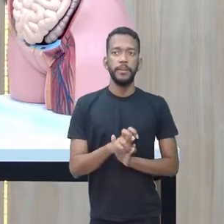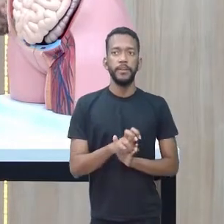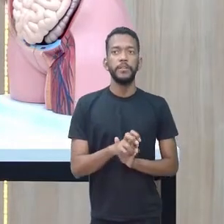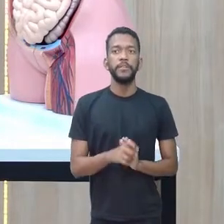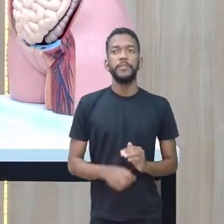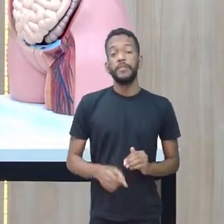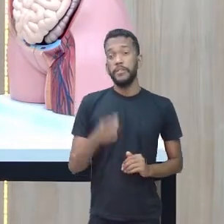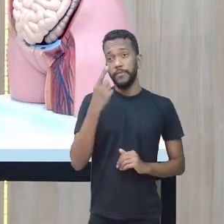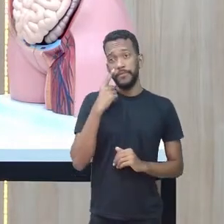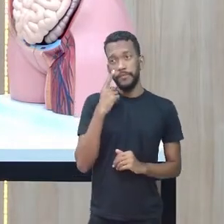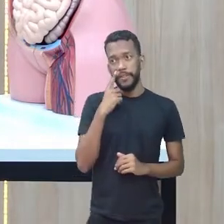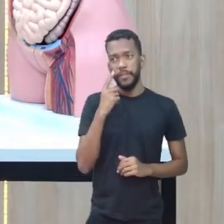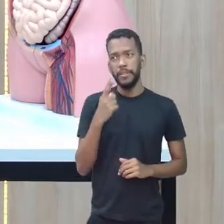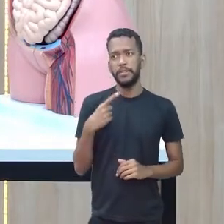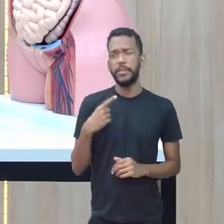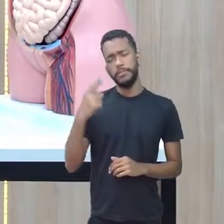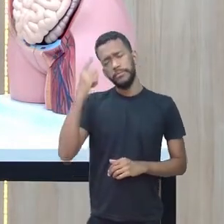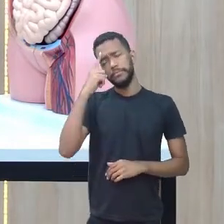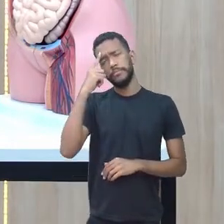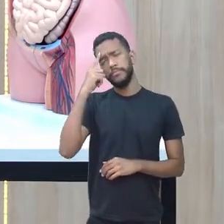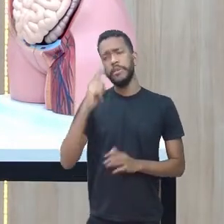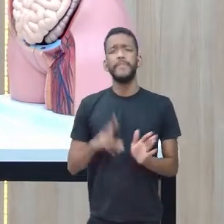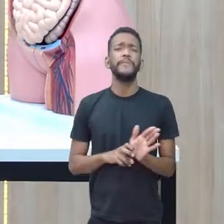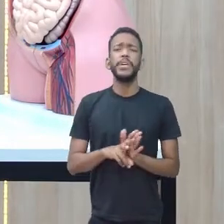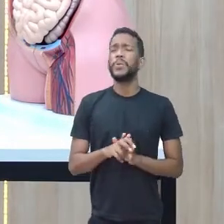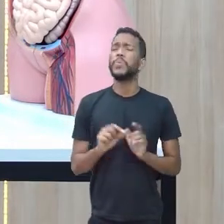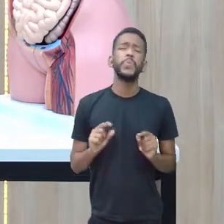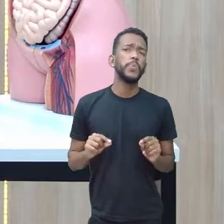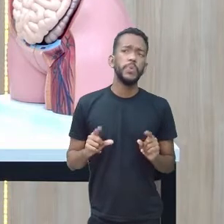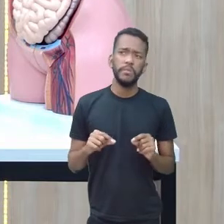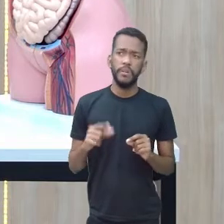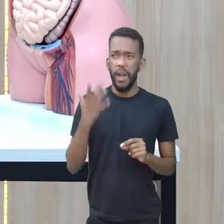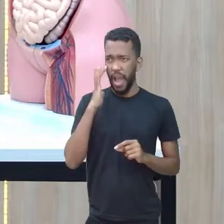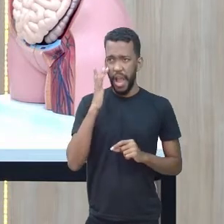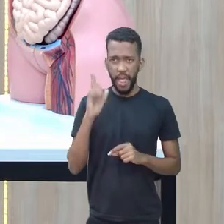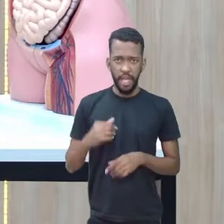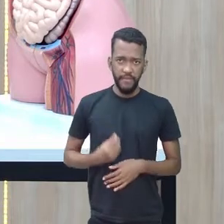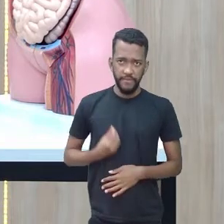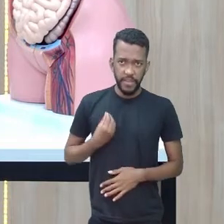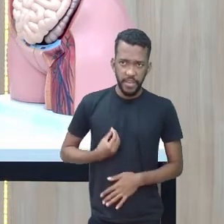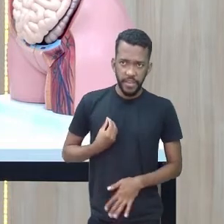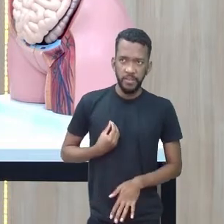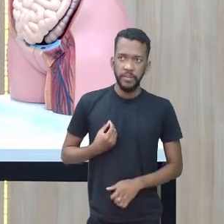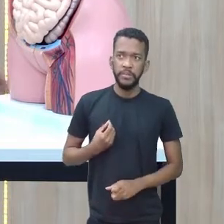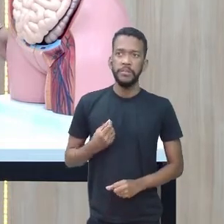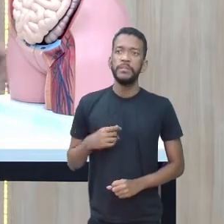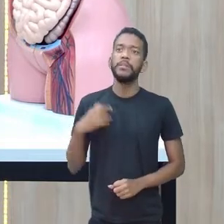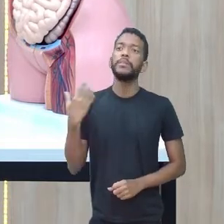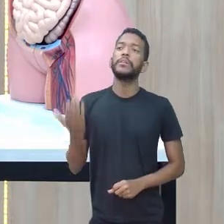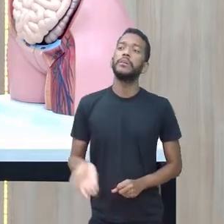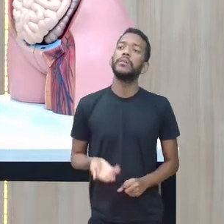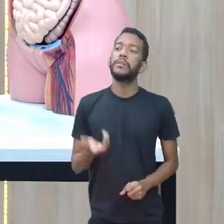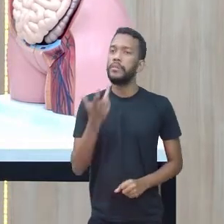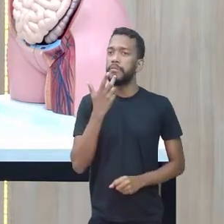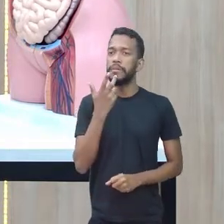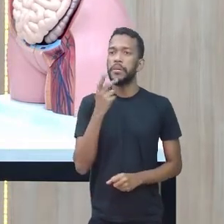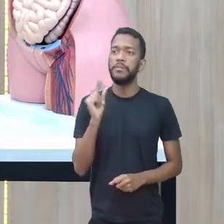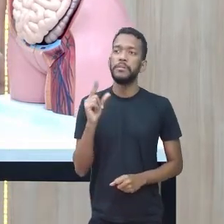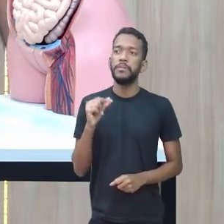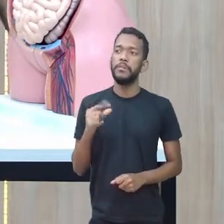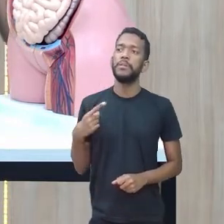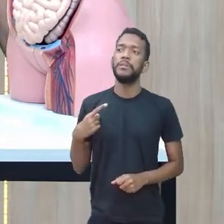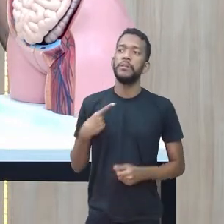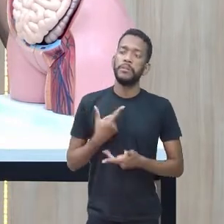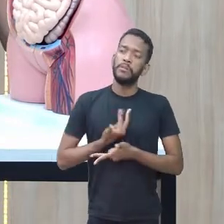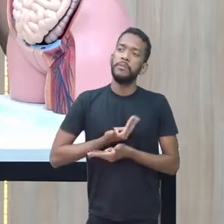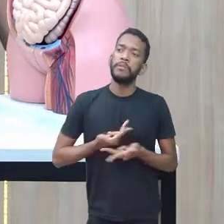trouxe para vocês um questionamento. E quem são os vírus? Será que eles são seres vivos? Ah, professora, eles aparecem com tanta coisa que